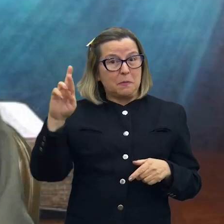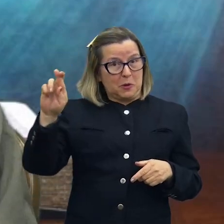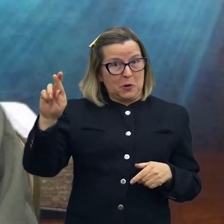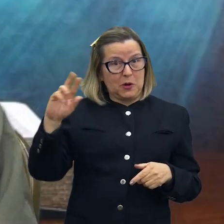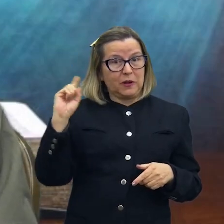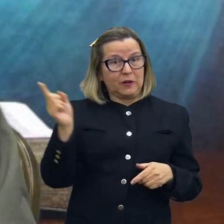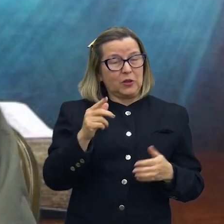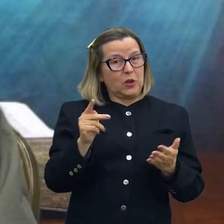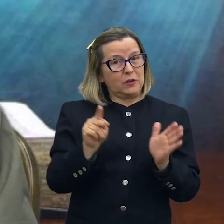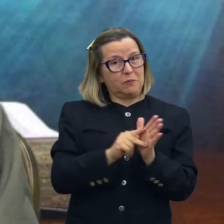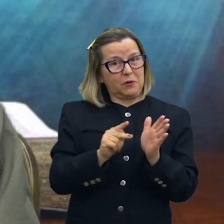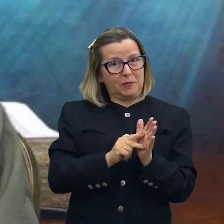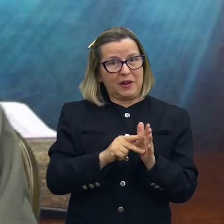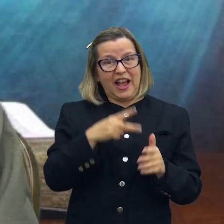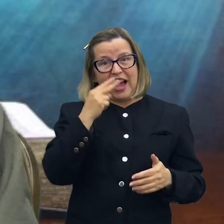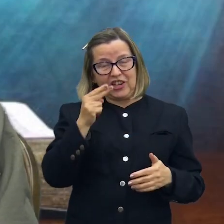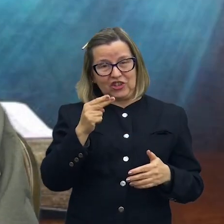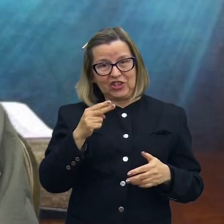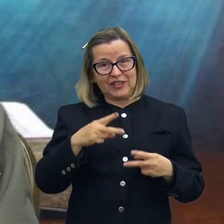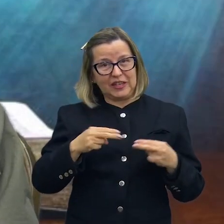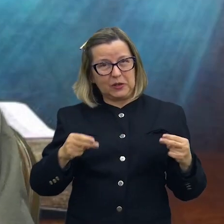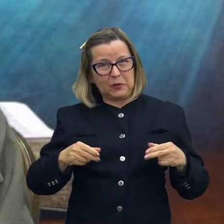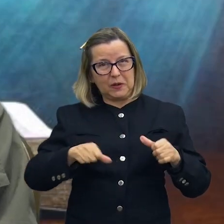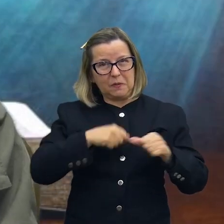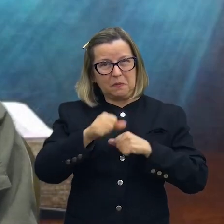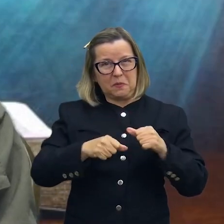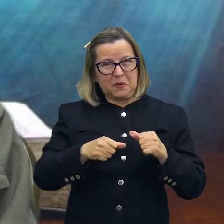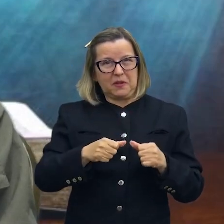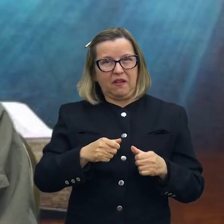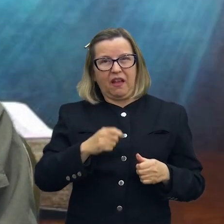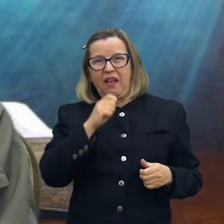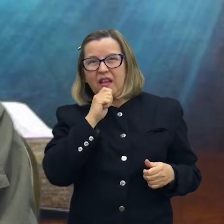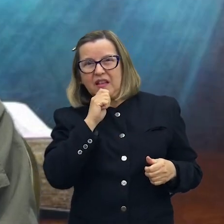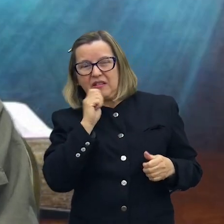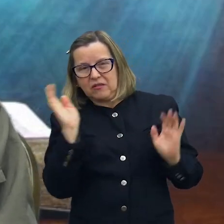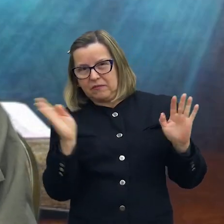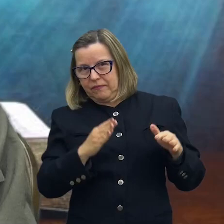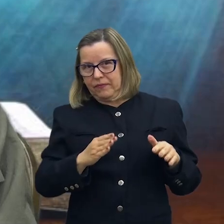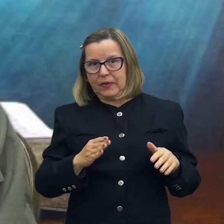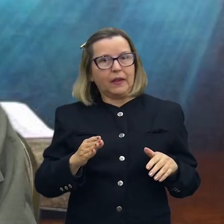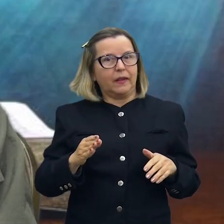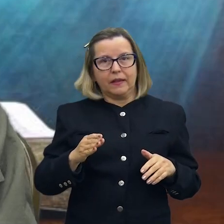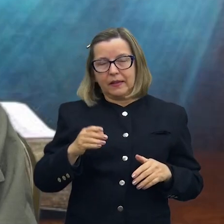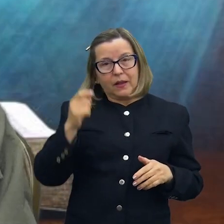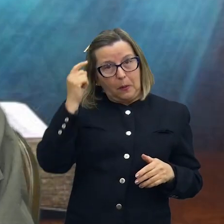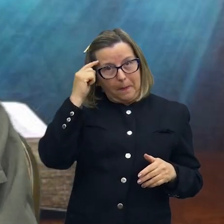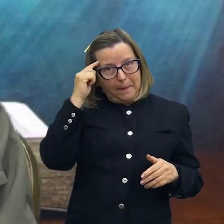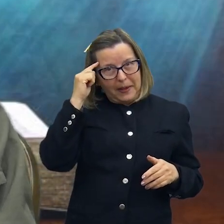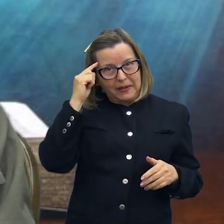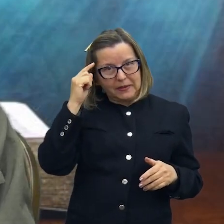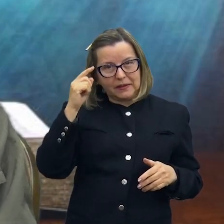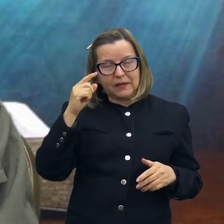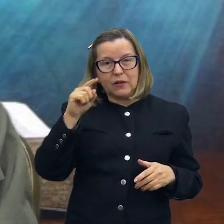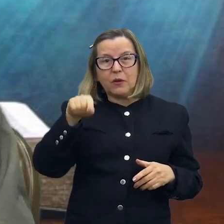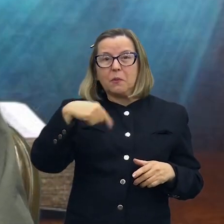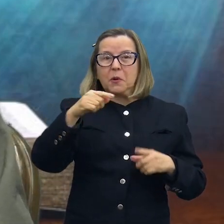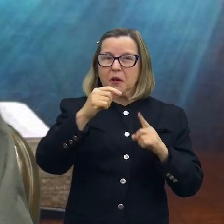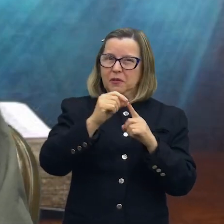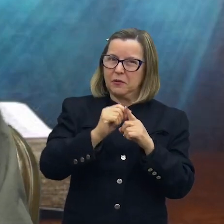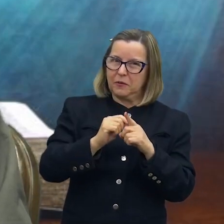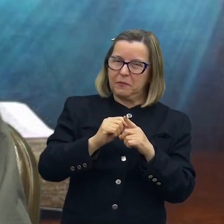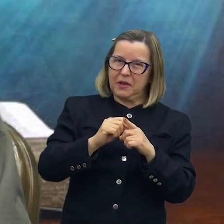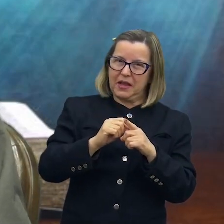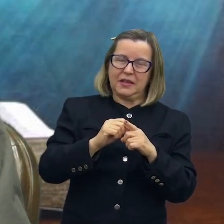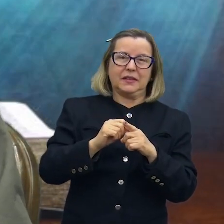que as coisas vão mudar. Querido, não pense que vai mudar o mês que vem. Ou você acha que, pelo menos